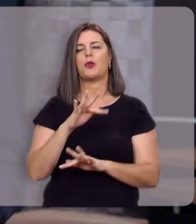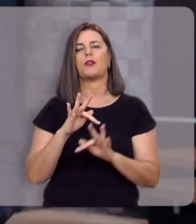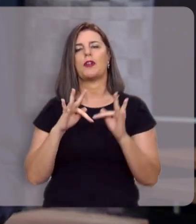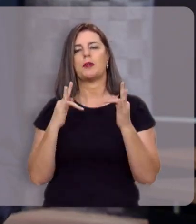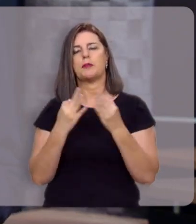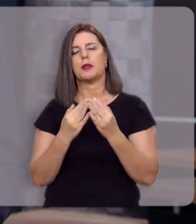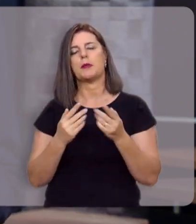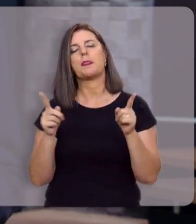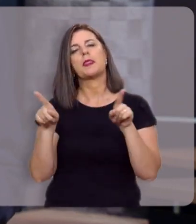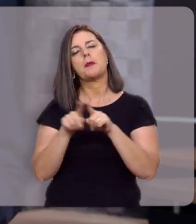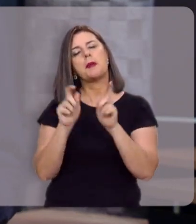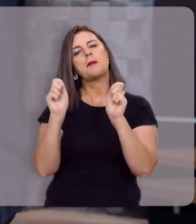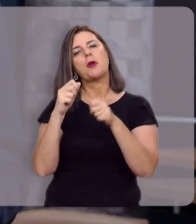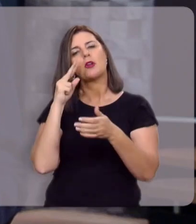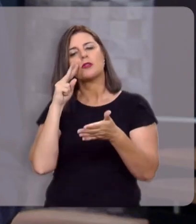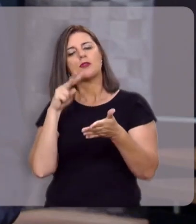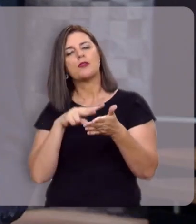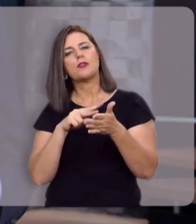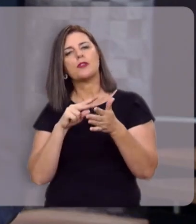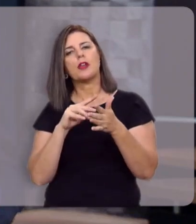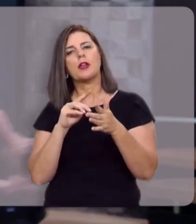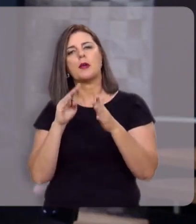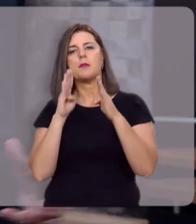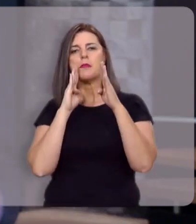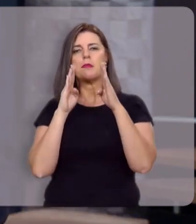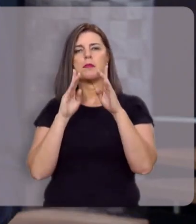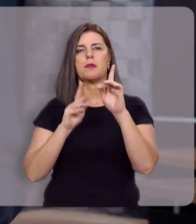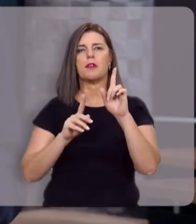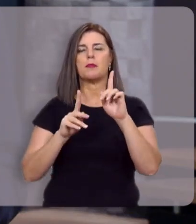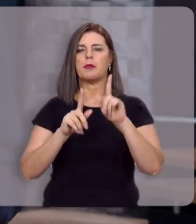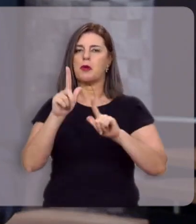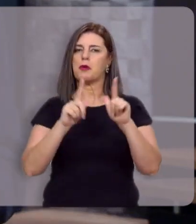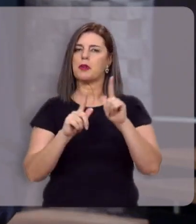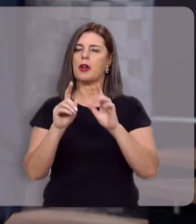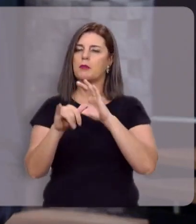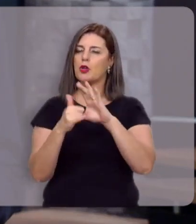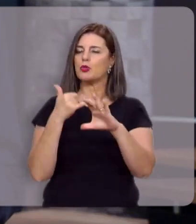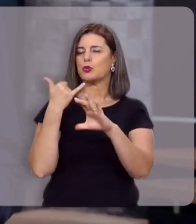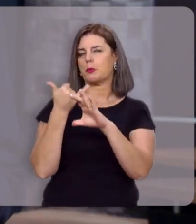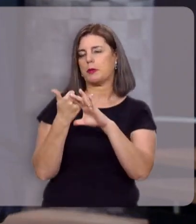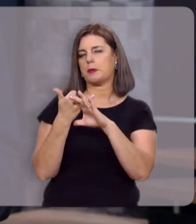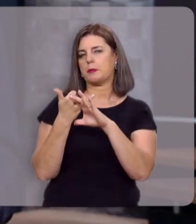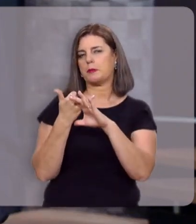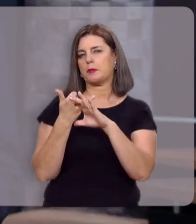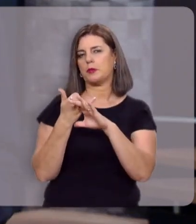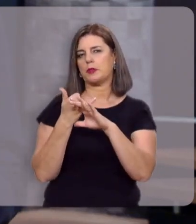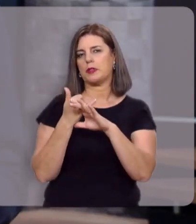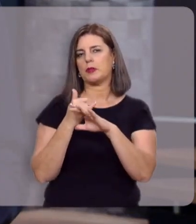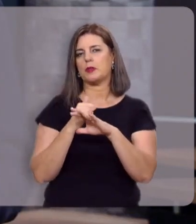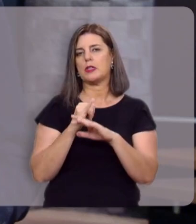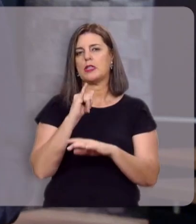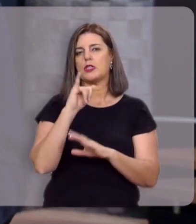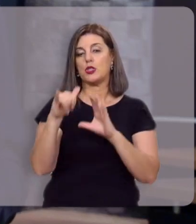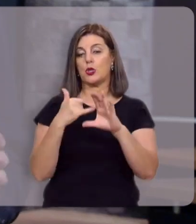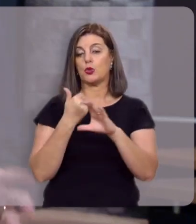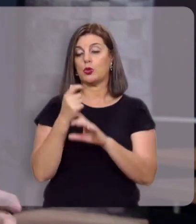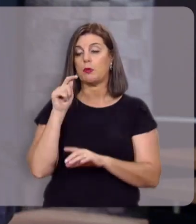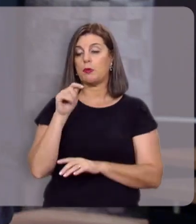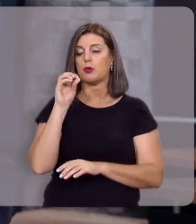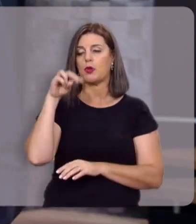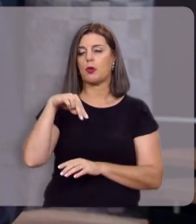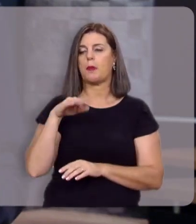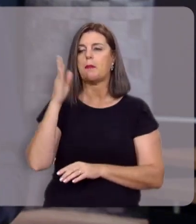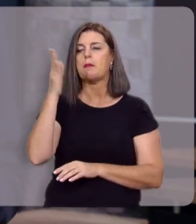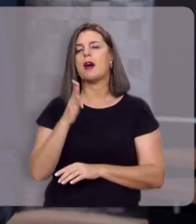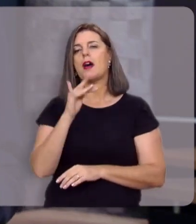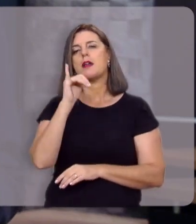você quiser. Você pode também assistir aos nossos programas passados em nosso canal no YouTube, o